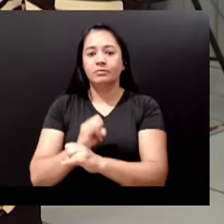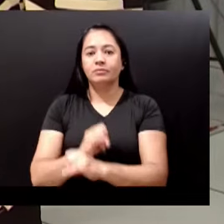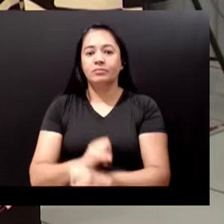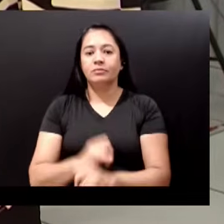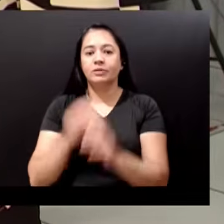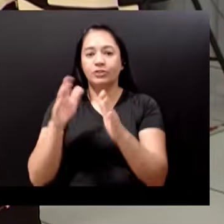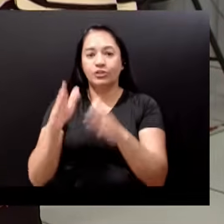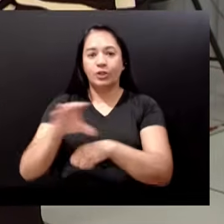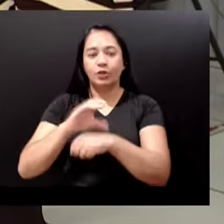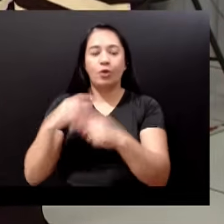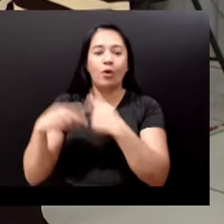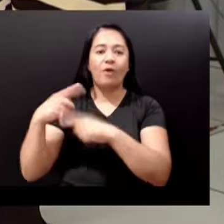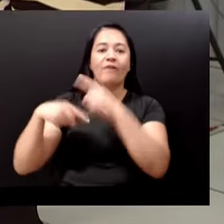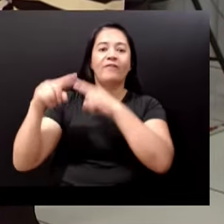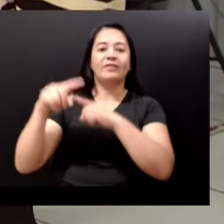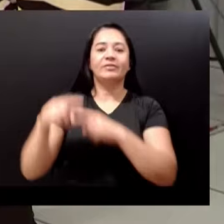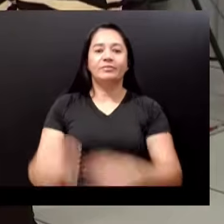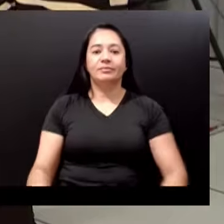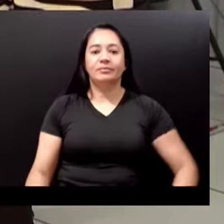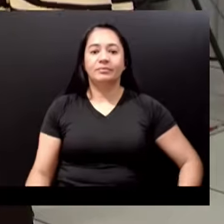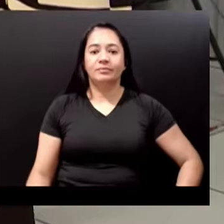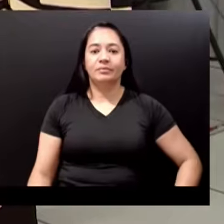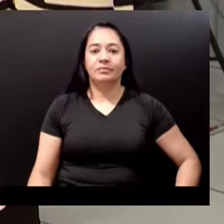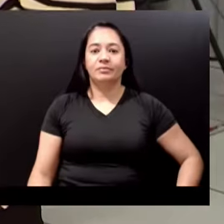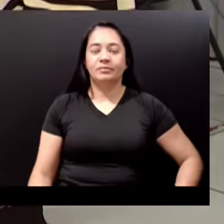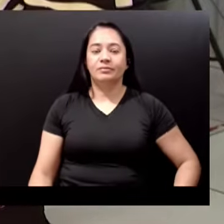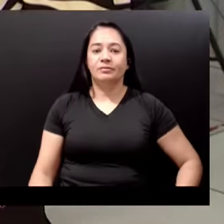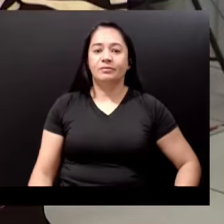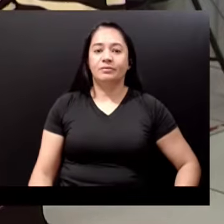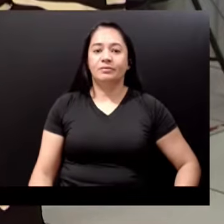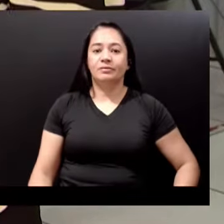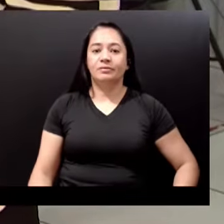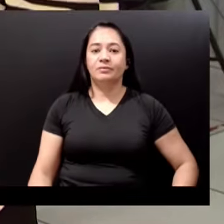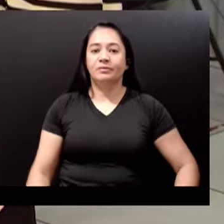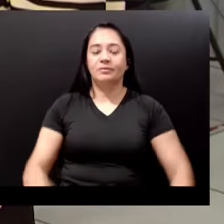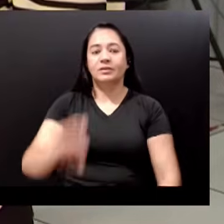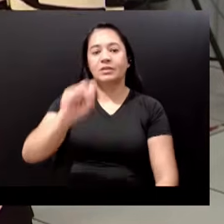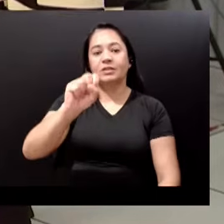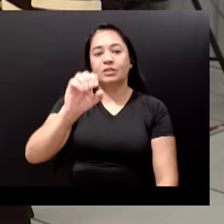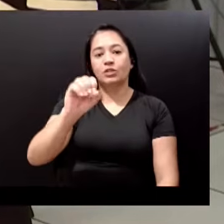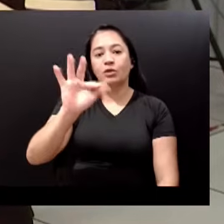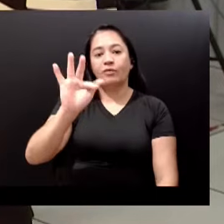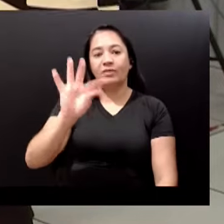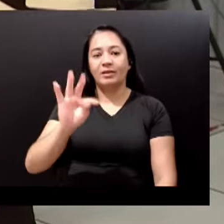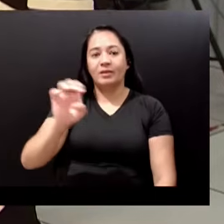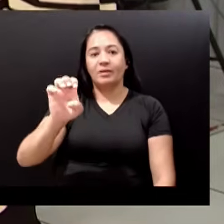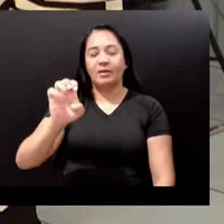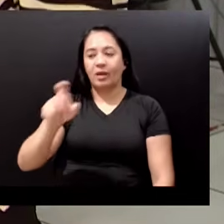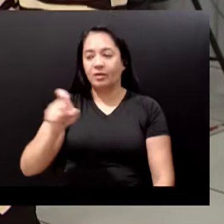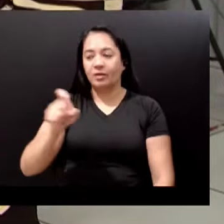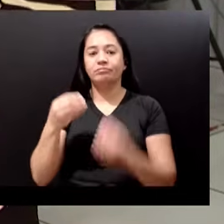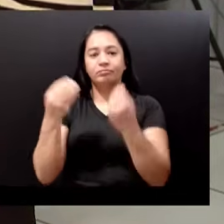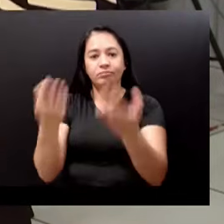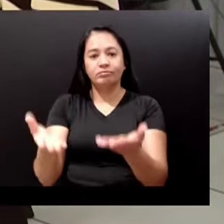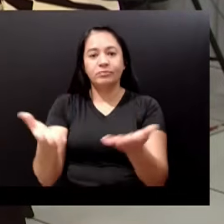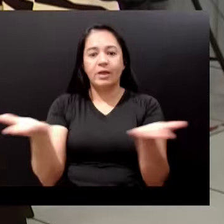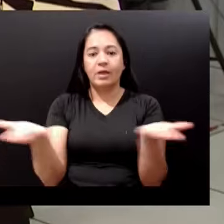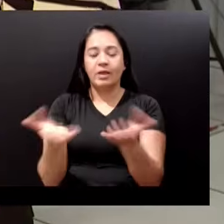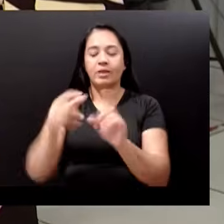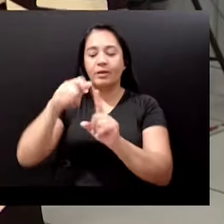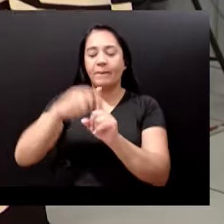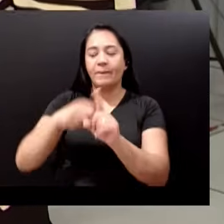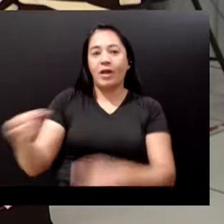de programação. Então a Softex nos oferece isso. Nós temos esse mês uma novidade que é o